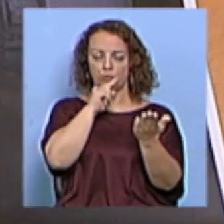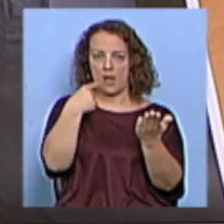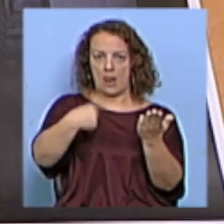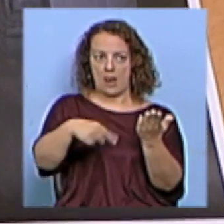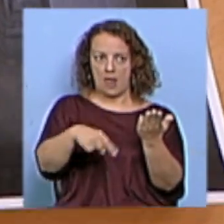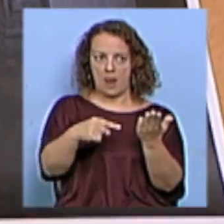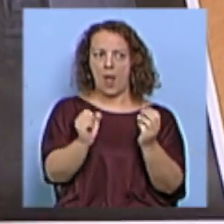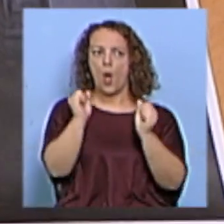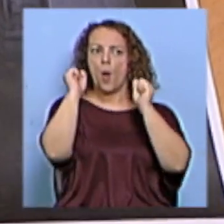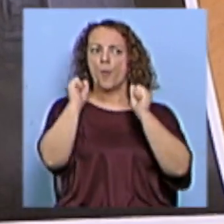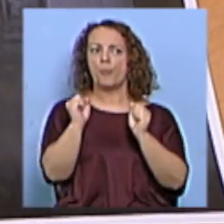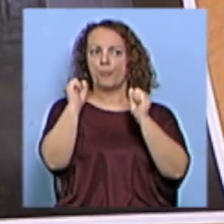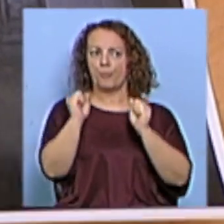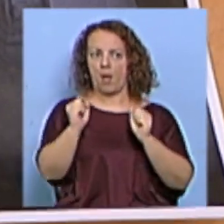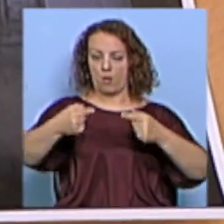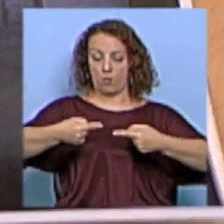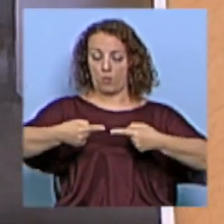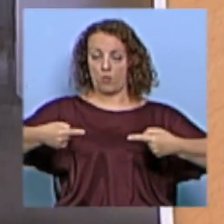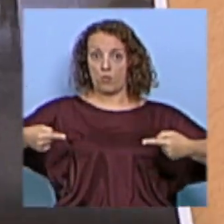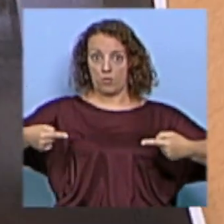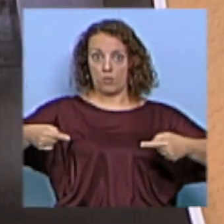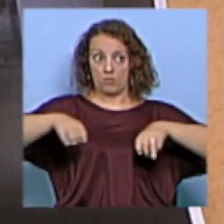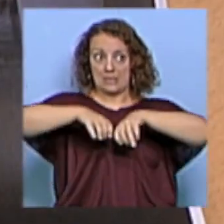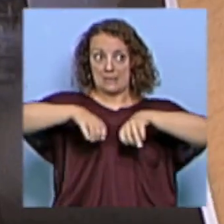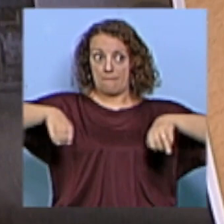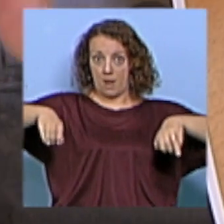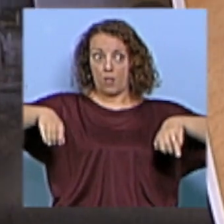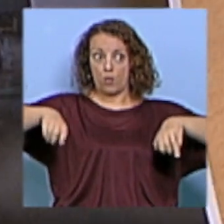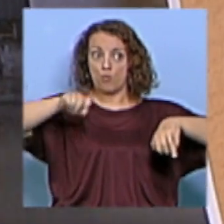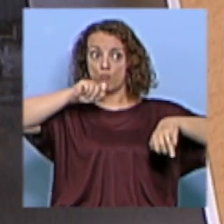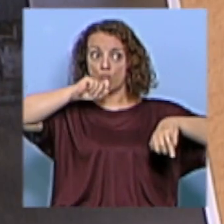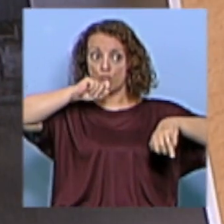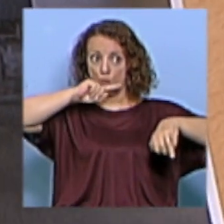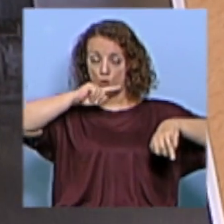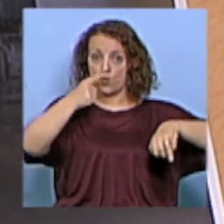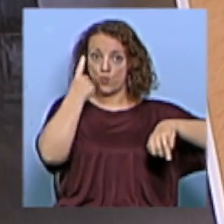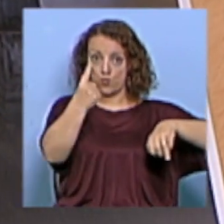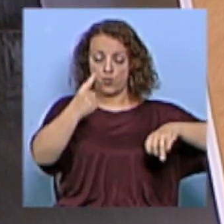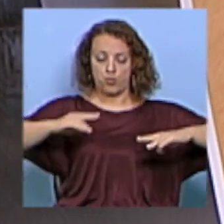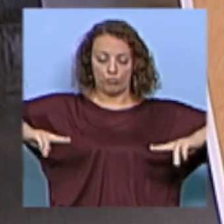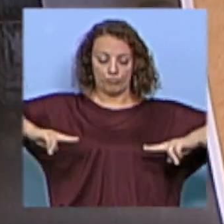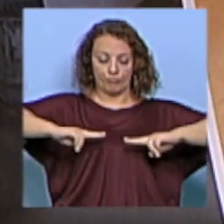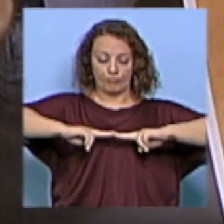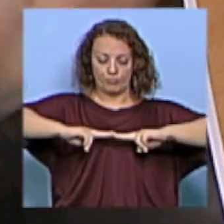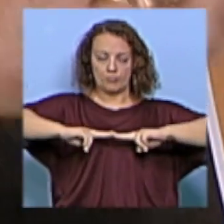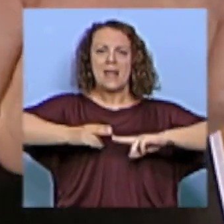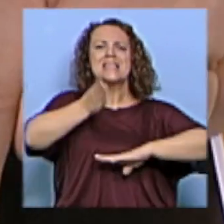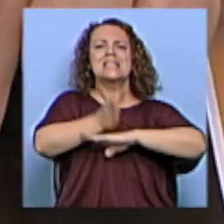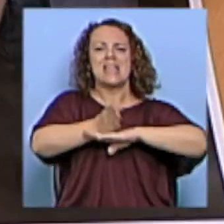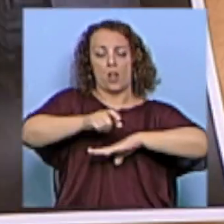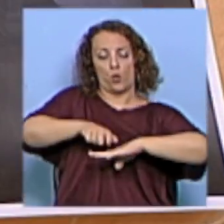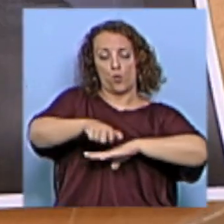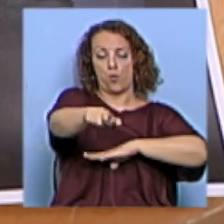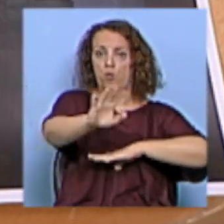estes bancos e ter um único banco maior, que esteja no centro, e toda a